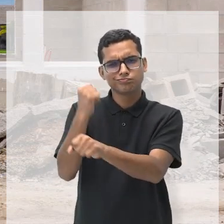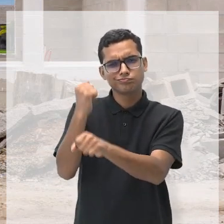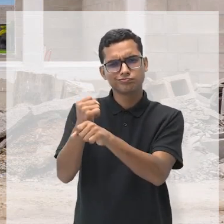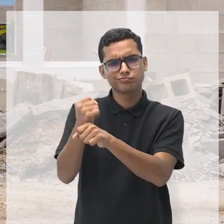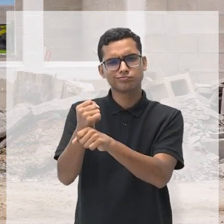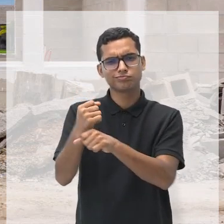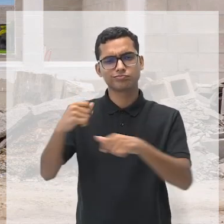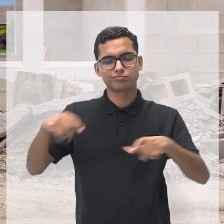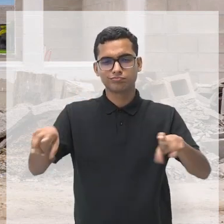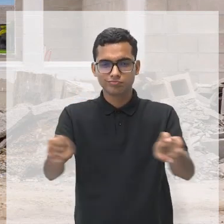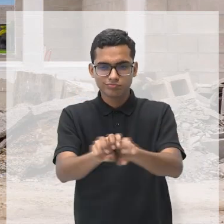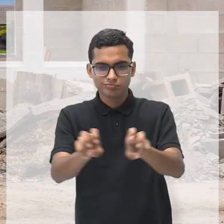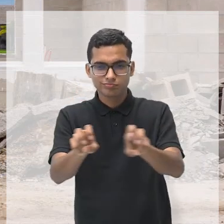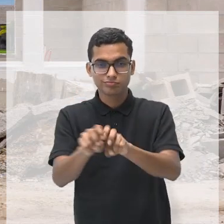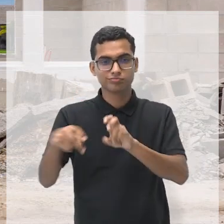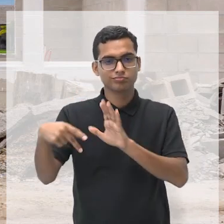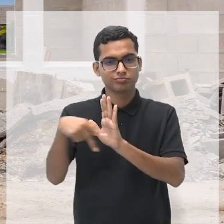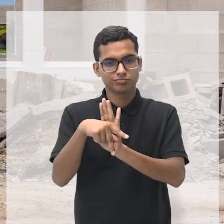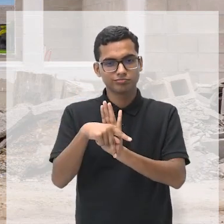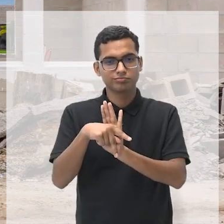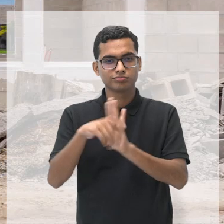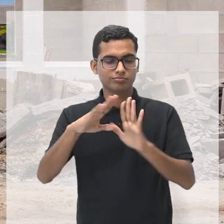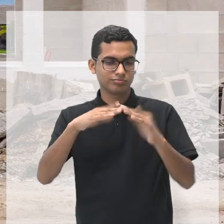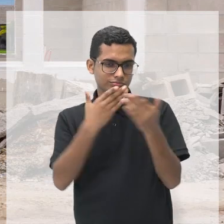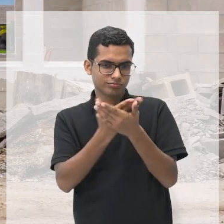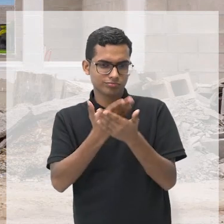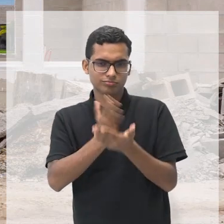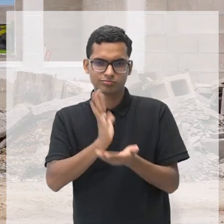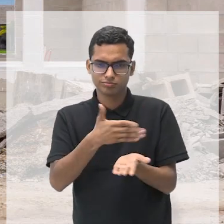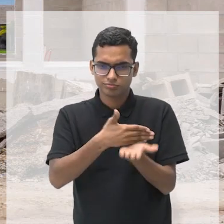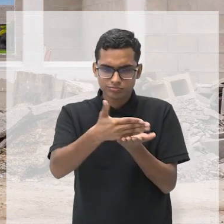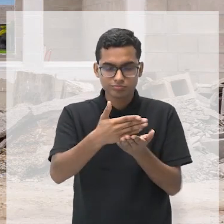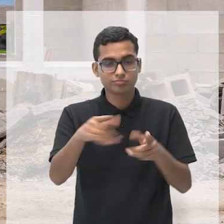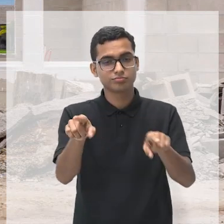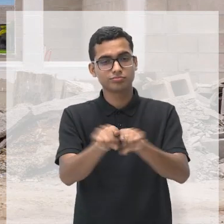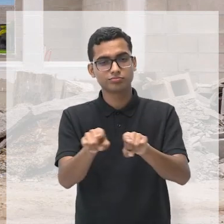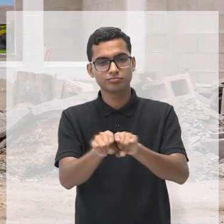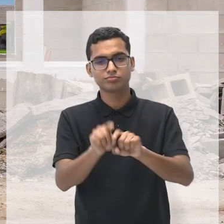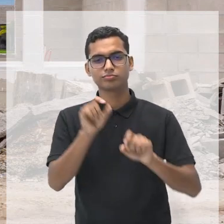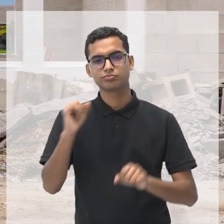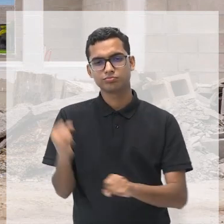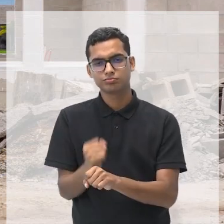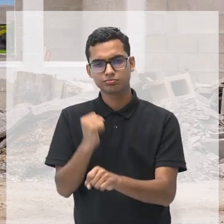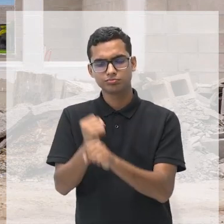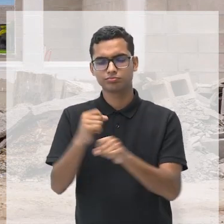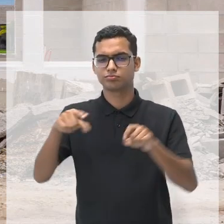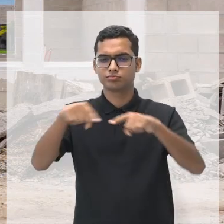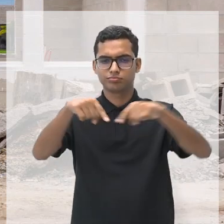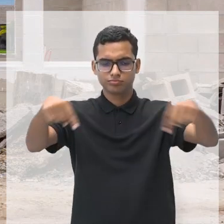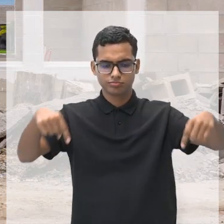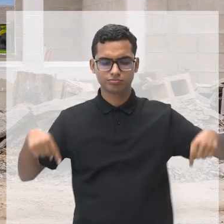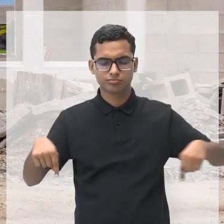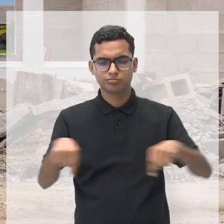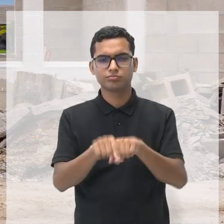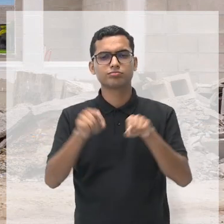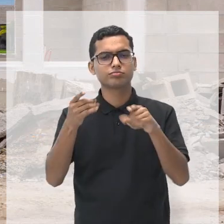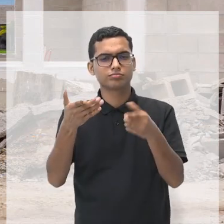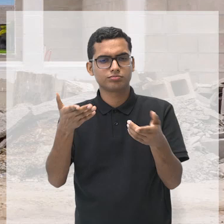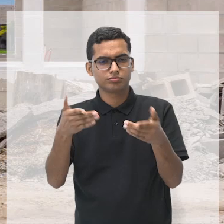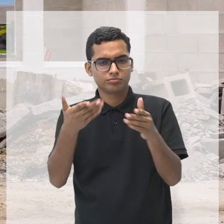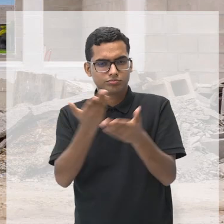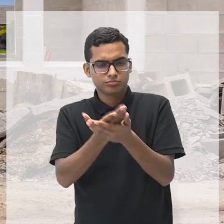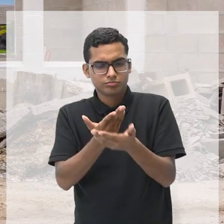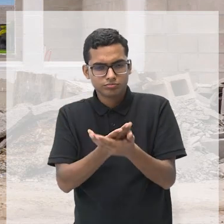sonhada quadra para a nossa escola, que já começou aqui, né? Ou quem sabe a reforma da nossa sala? Ainda não, mas